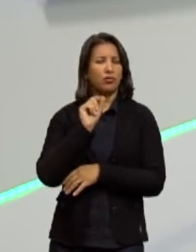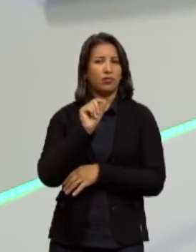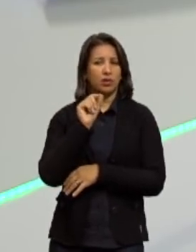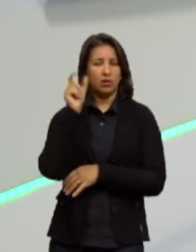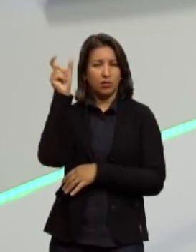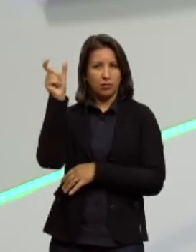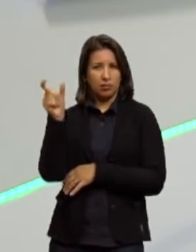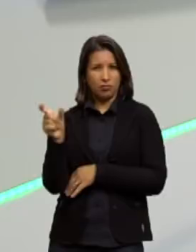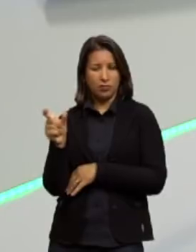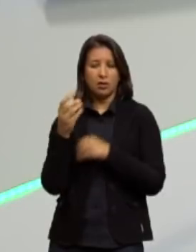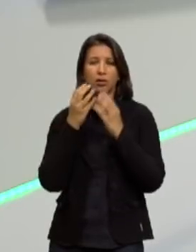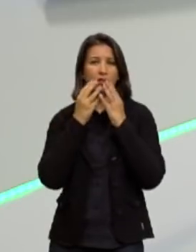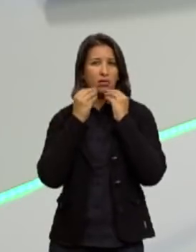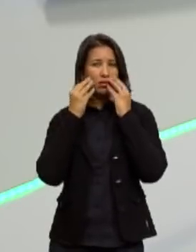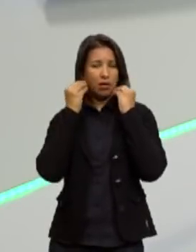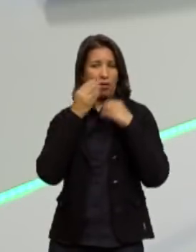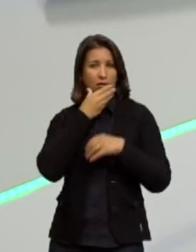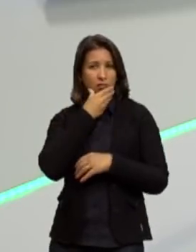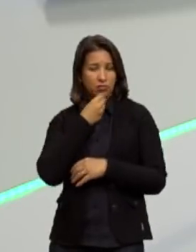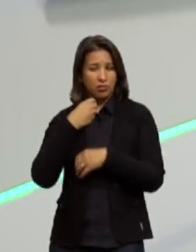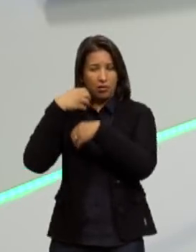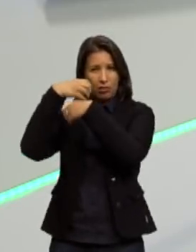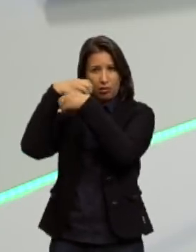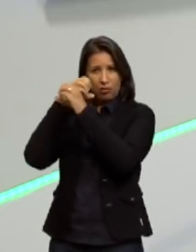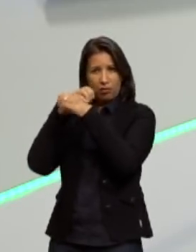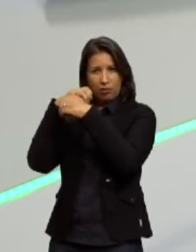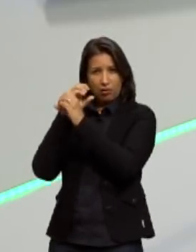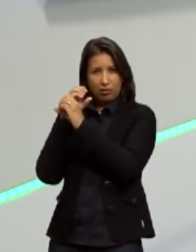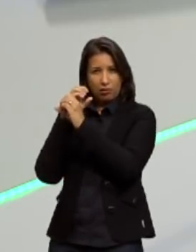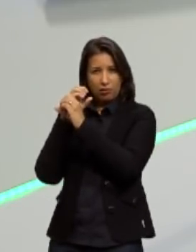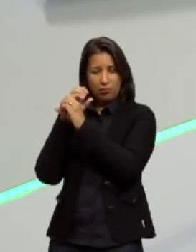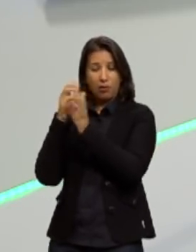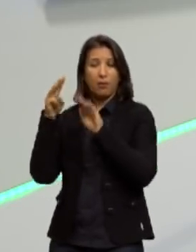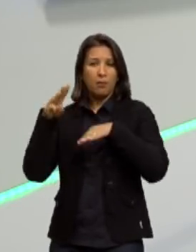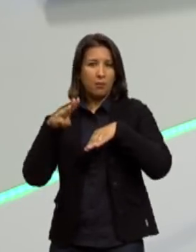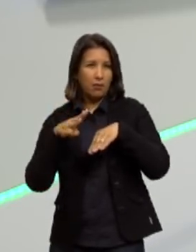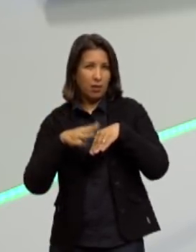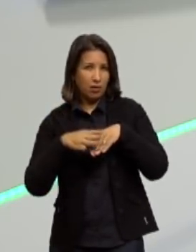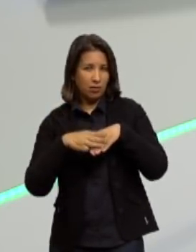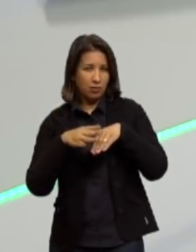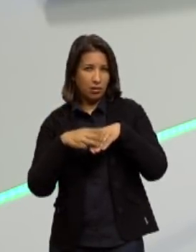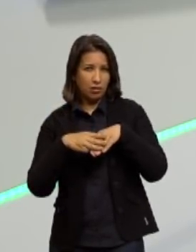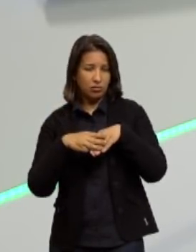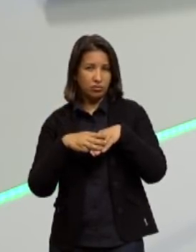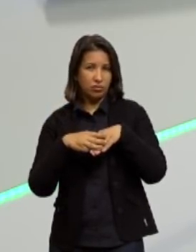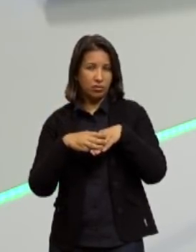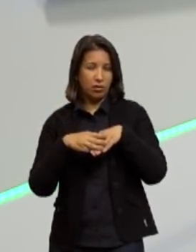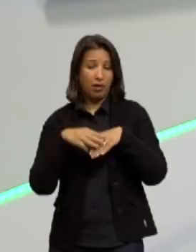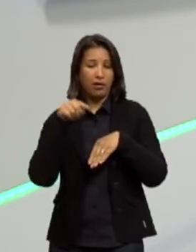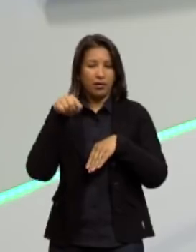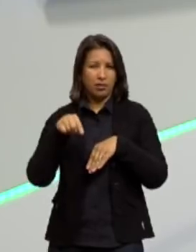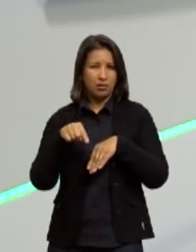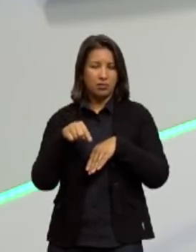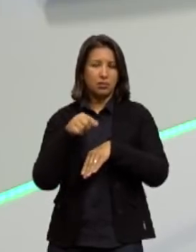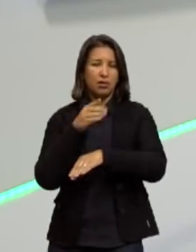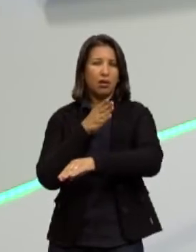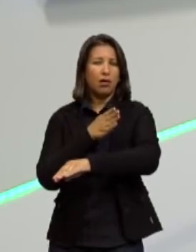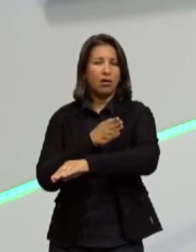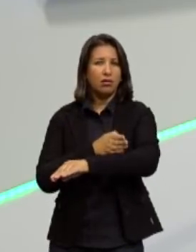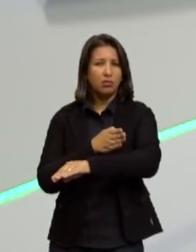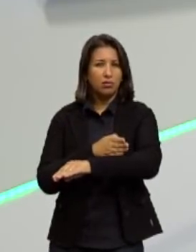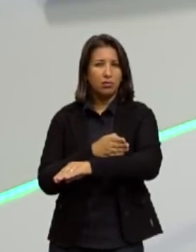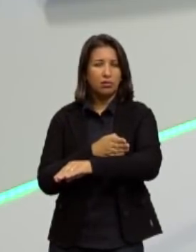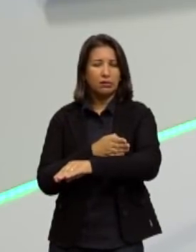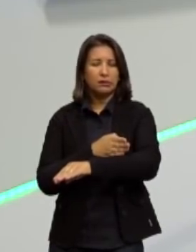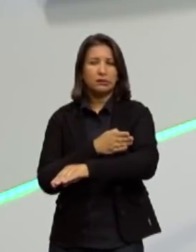eram filósofo era astrônomo era matemático porque esses da antiguidade eles realmente é